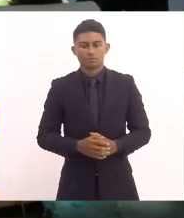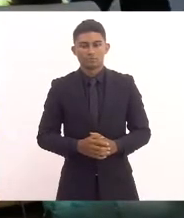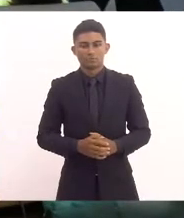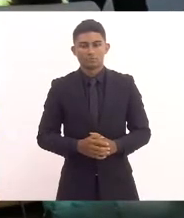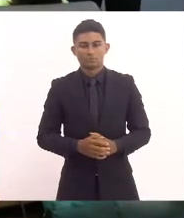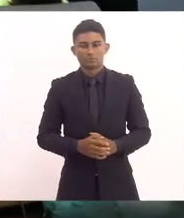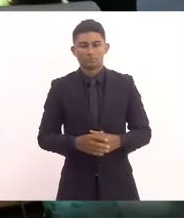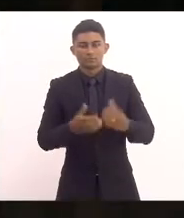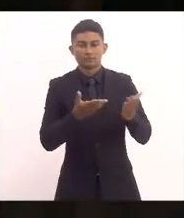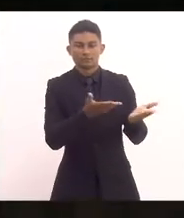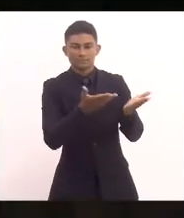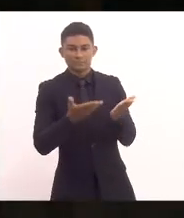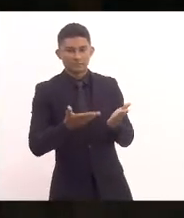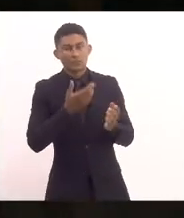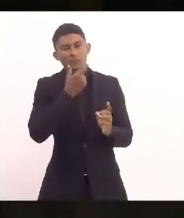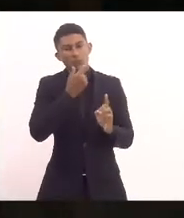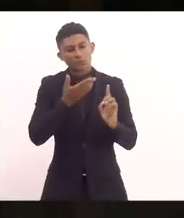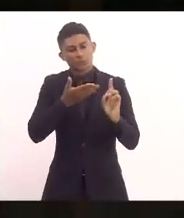Convido o senhor Davi